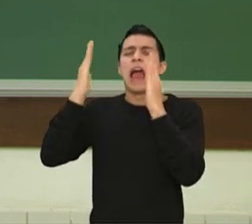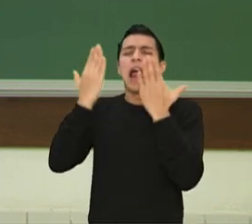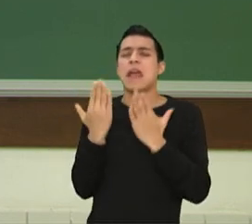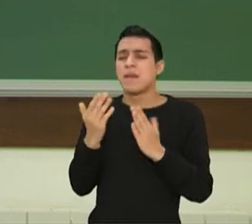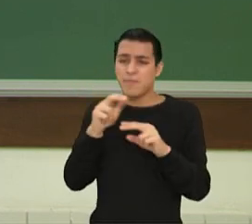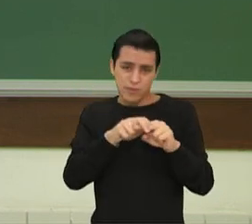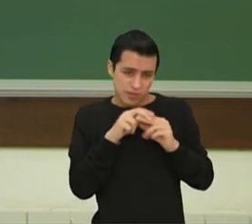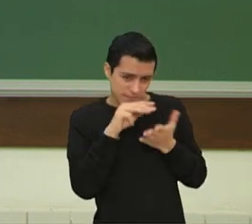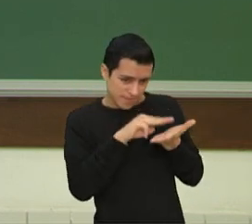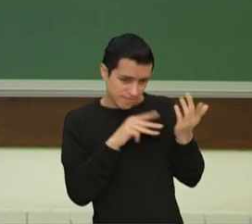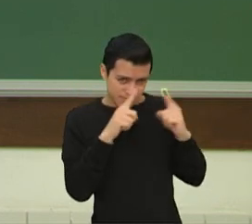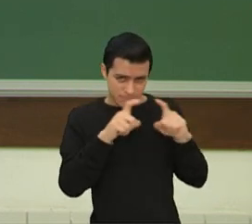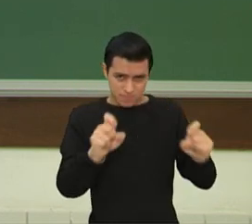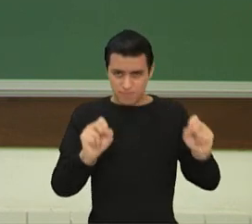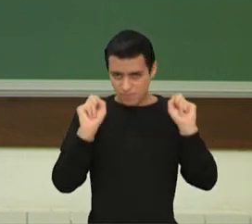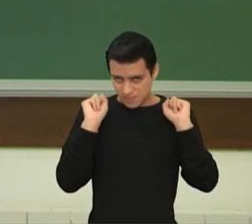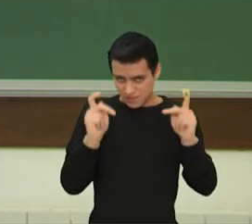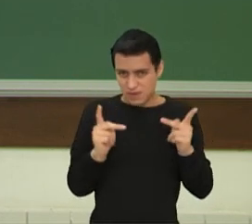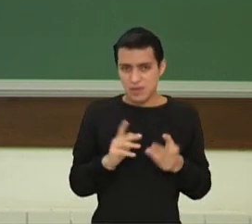ao método científico.